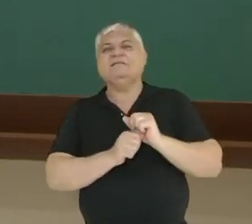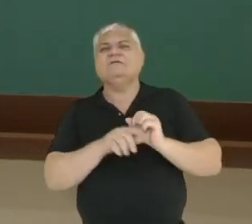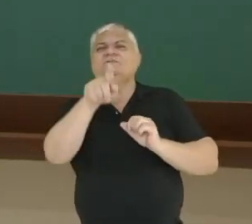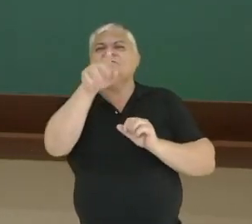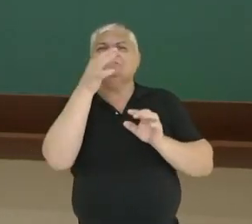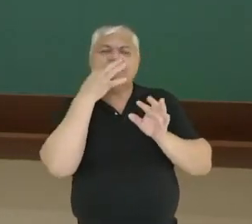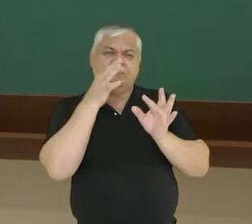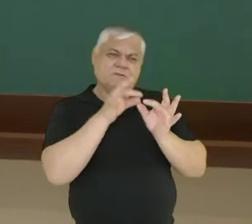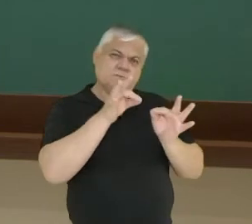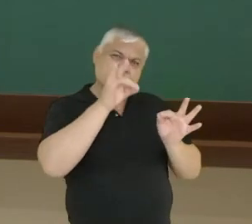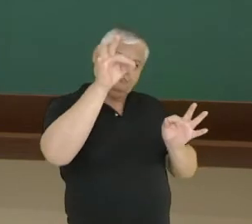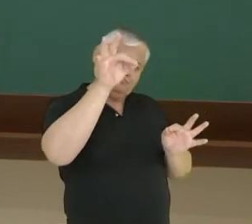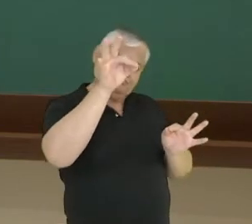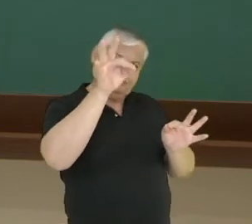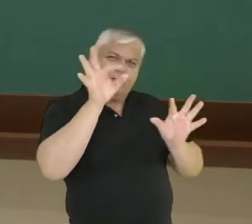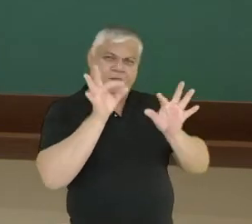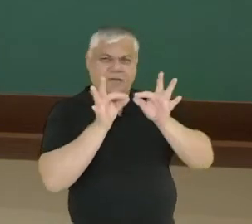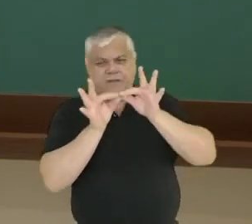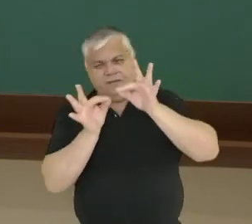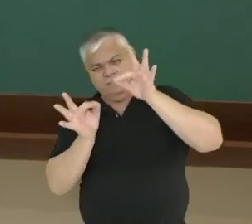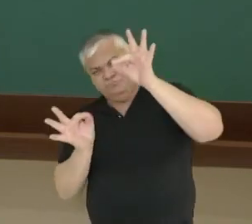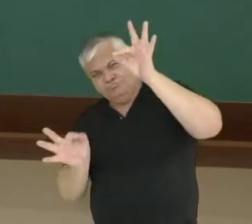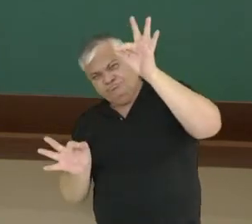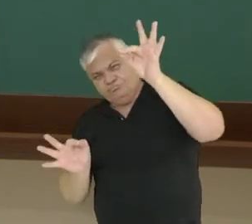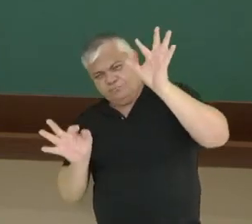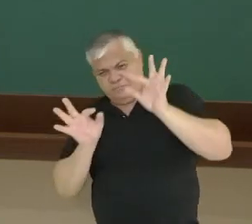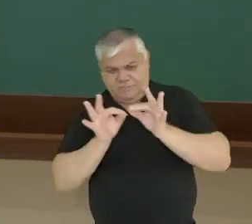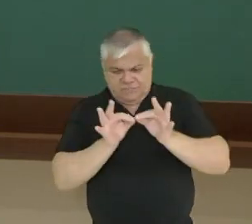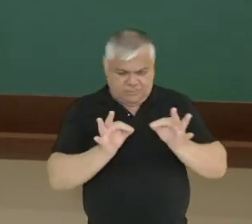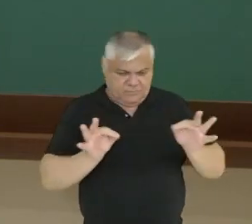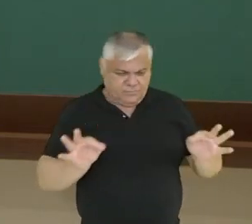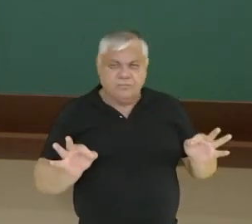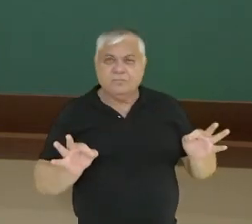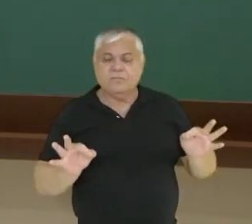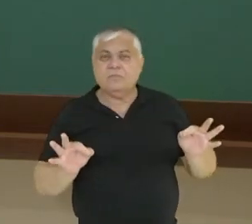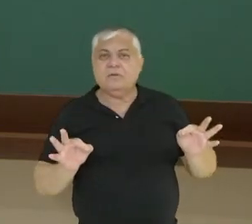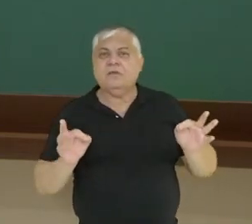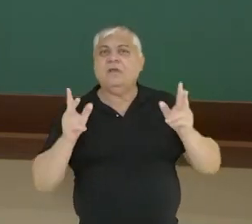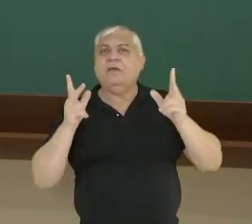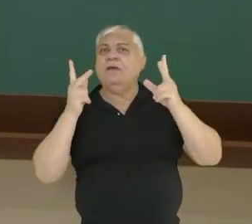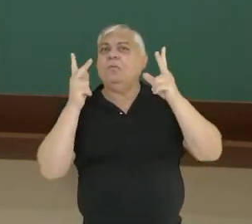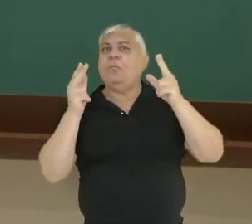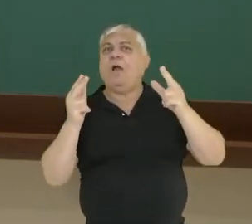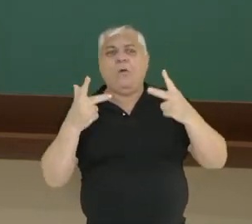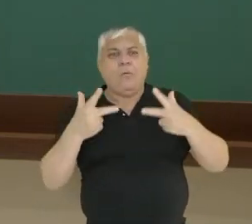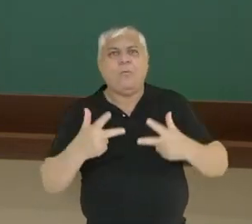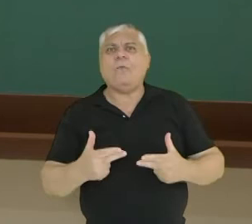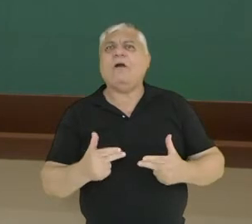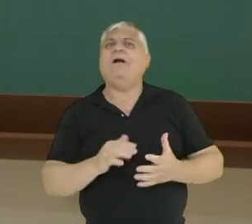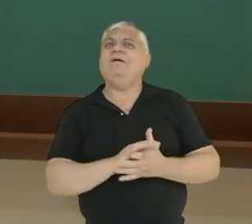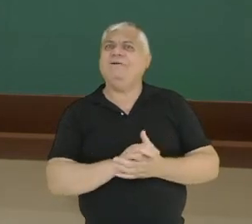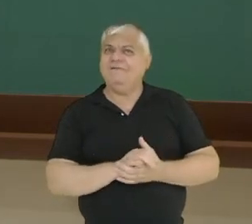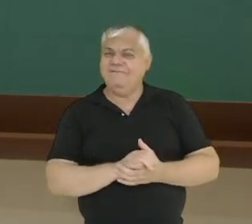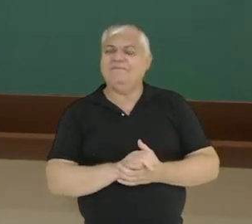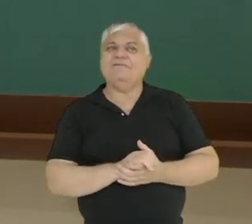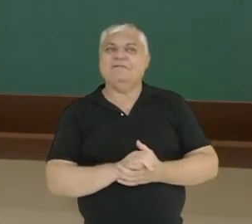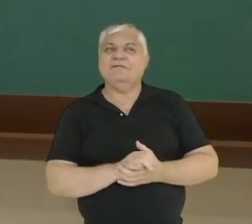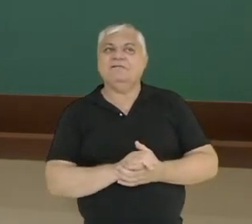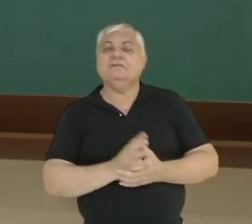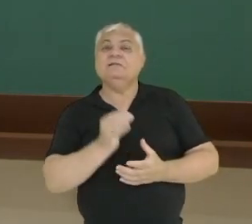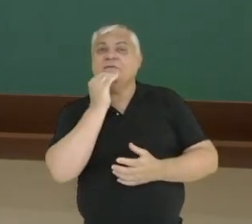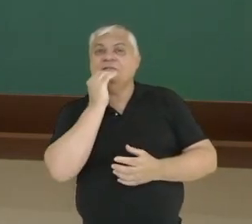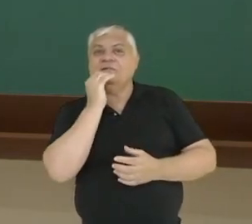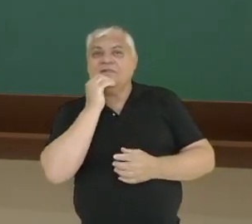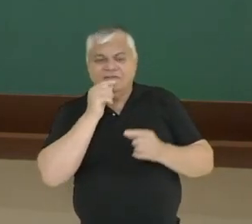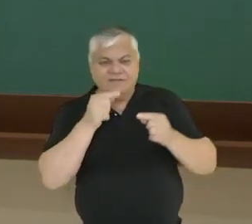ladinhos, vocês vão verificar que todos os lados aqui possuem a mesma medida. E